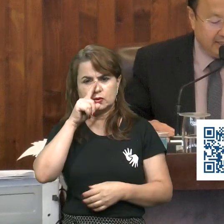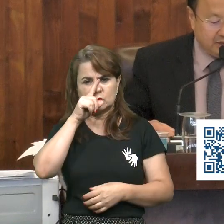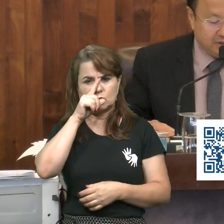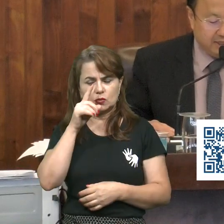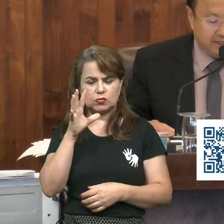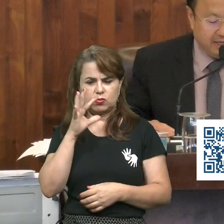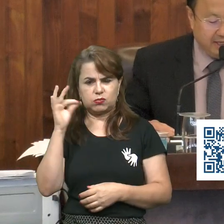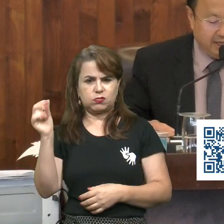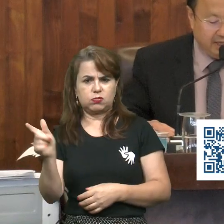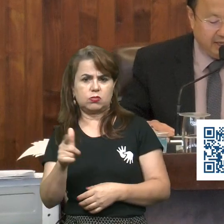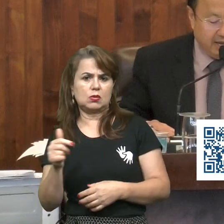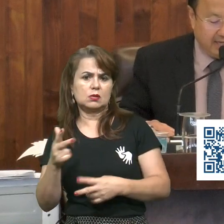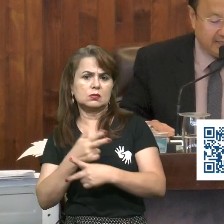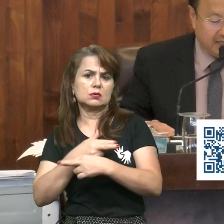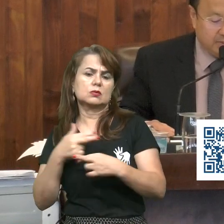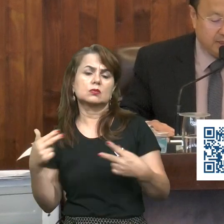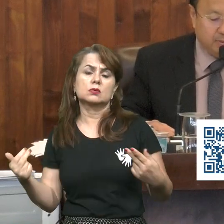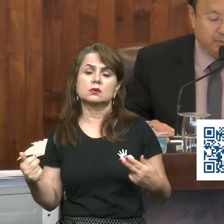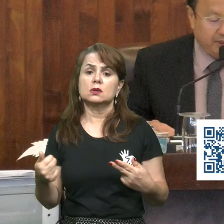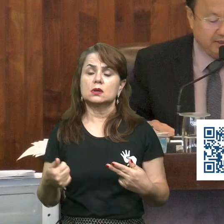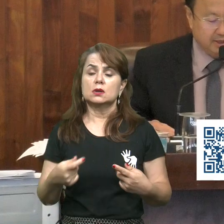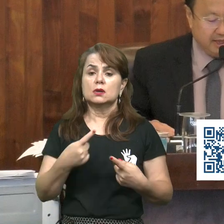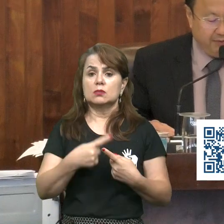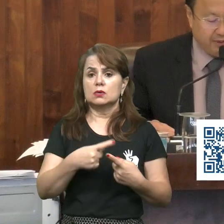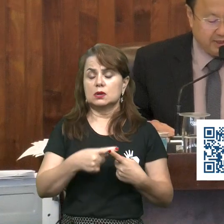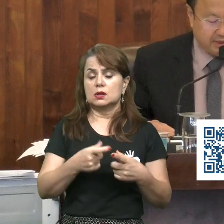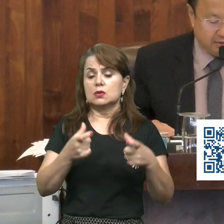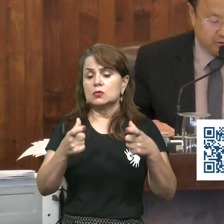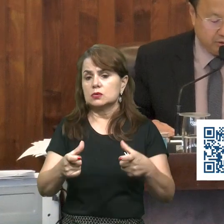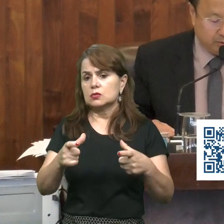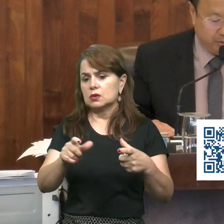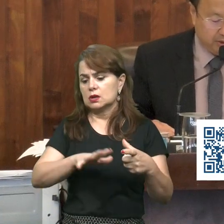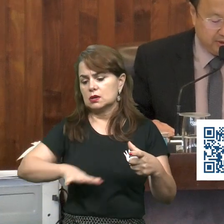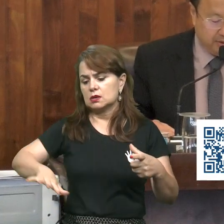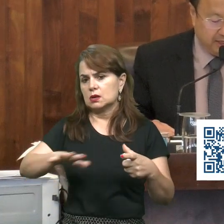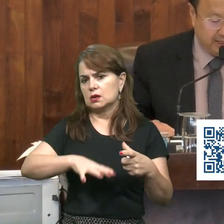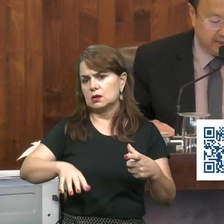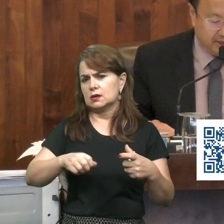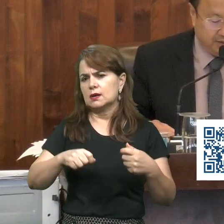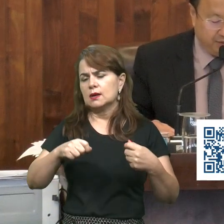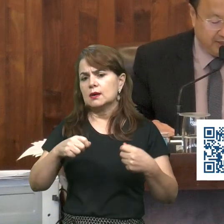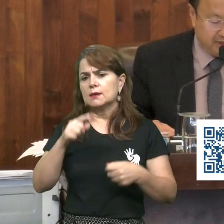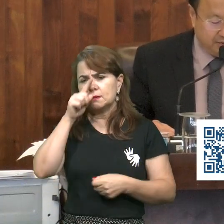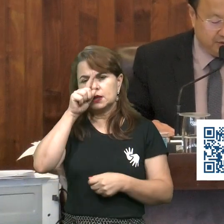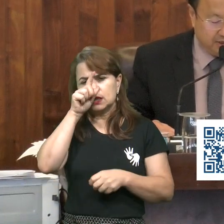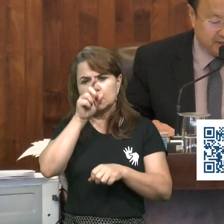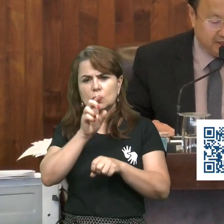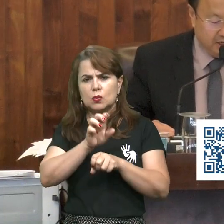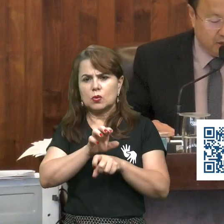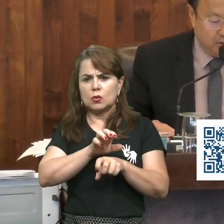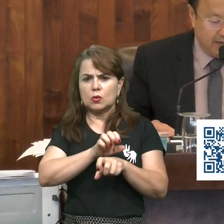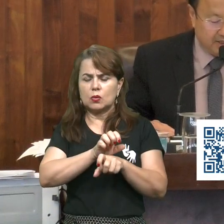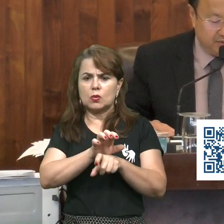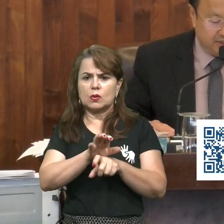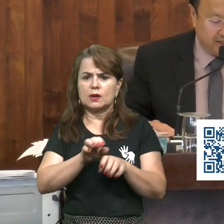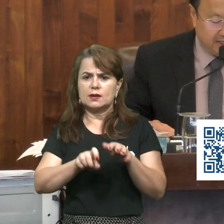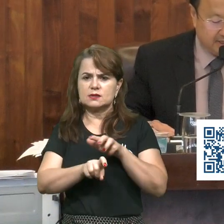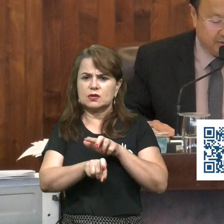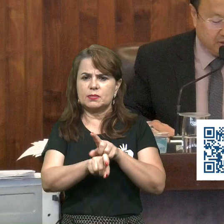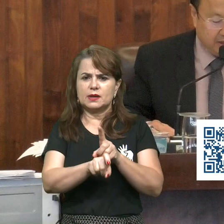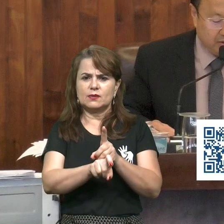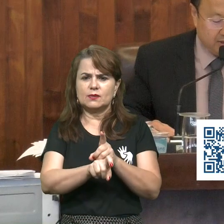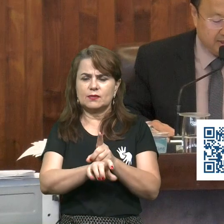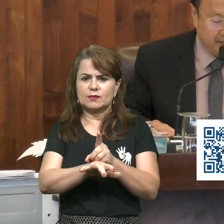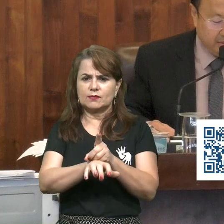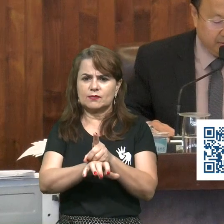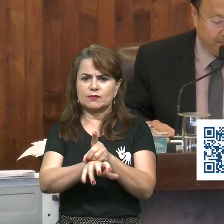Há que se considerar que as áreas mais propensas à infestação dos escorpiões são aquelas que fazem divisa com áreas de vegetação e